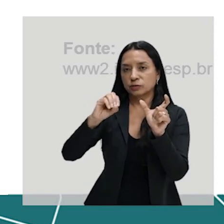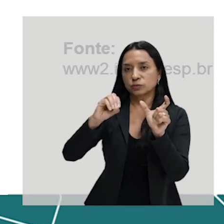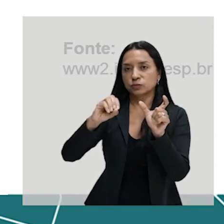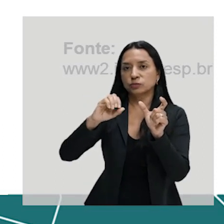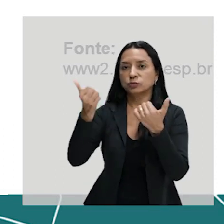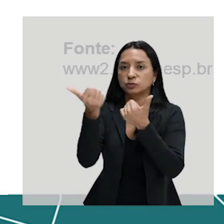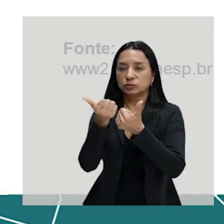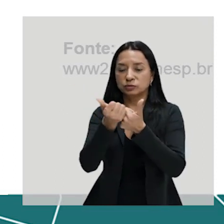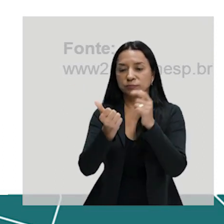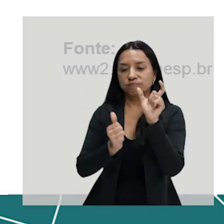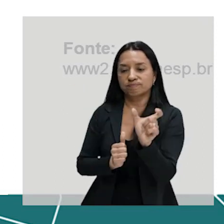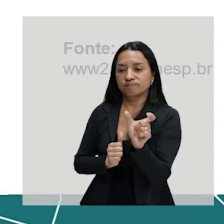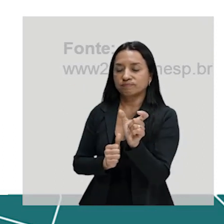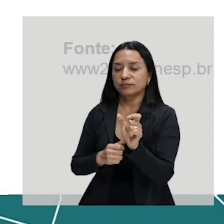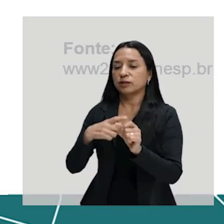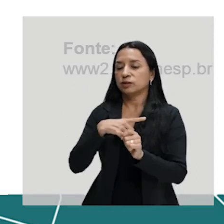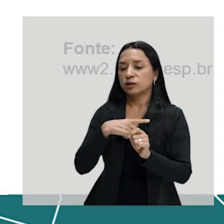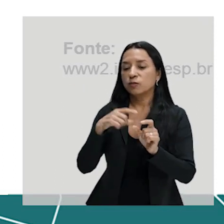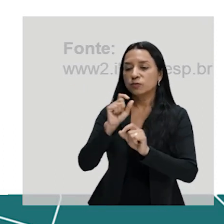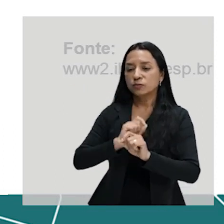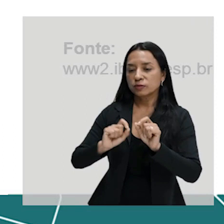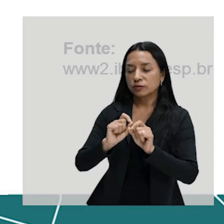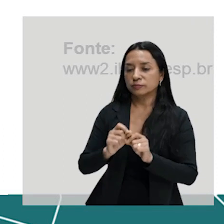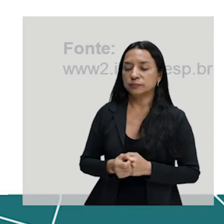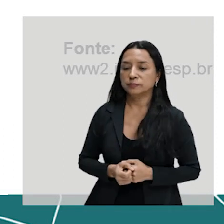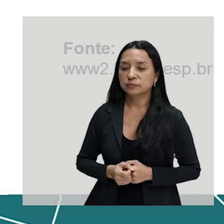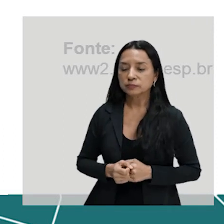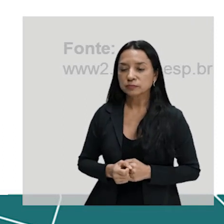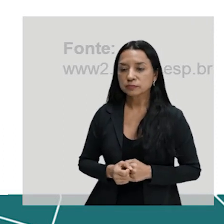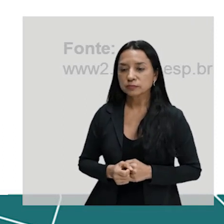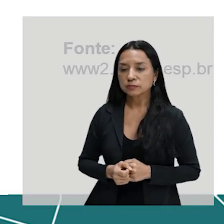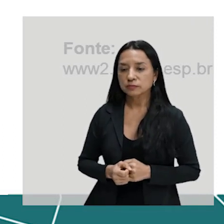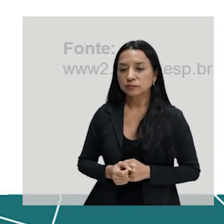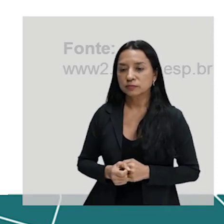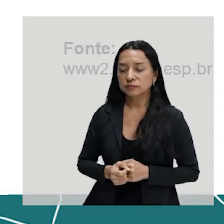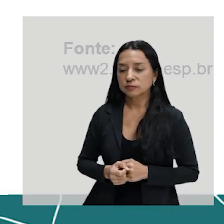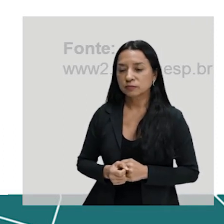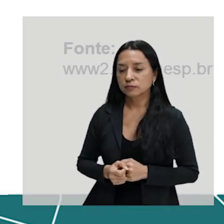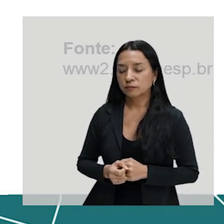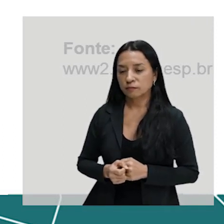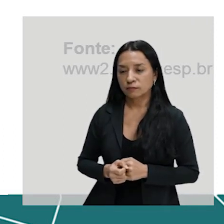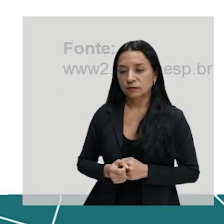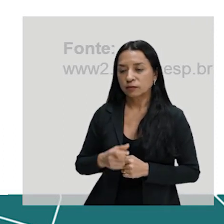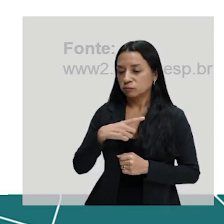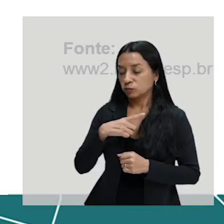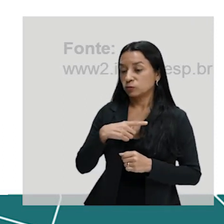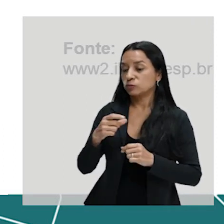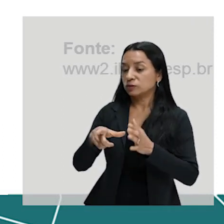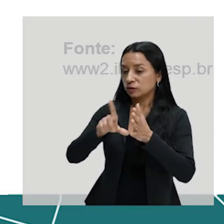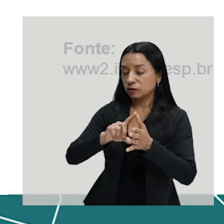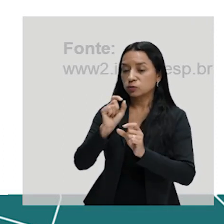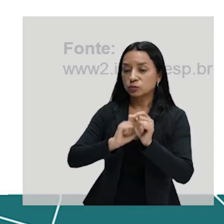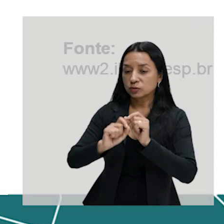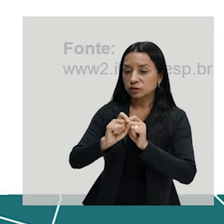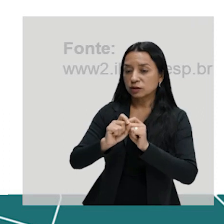nova Gênese nós temos lá na ovogênese né na formação do gameta feminino nós temos o período